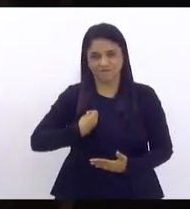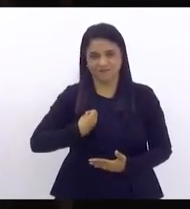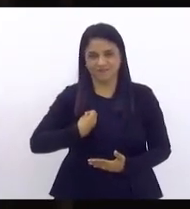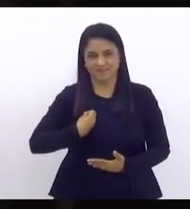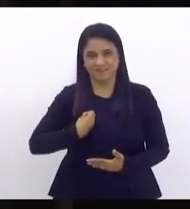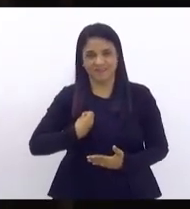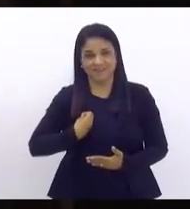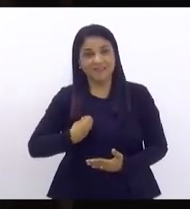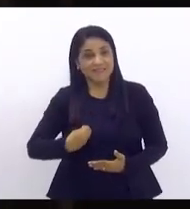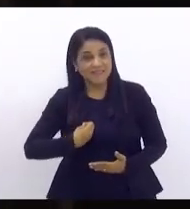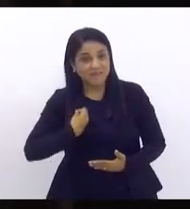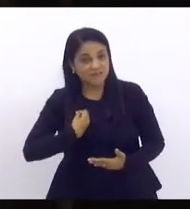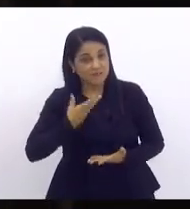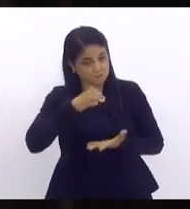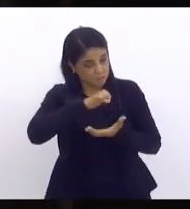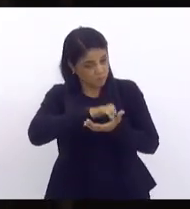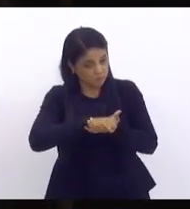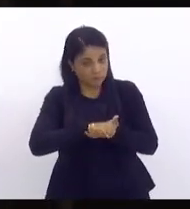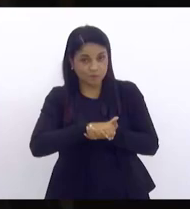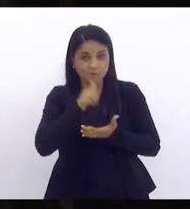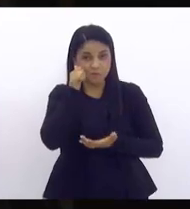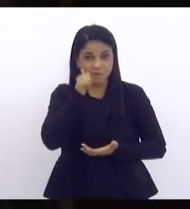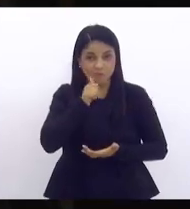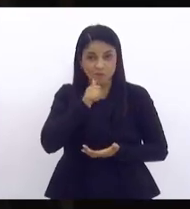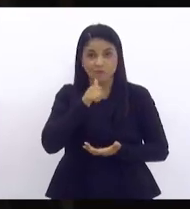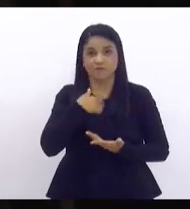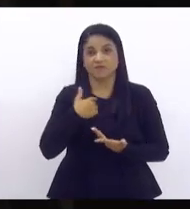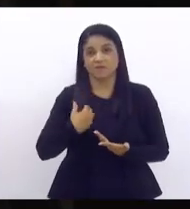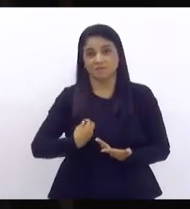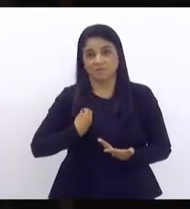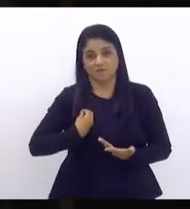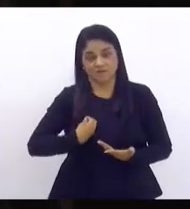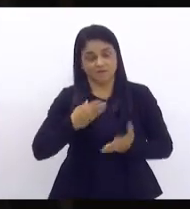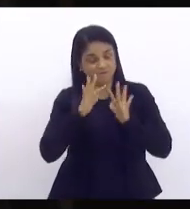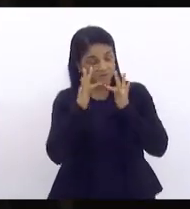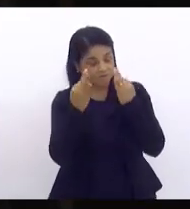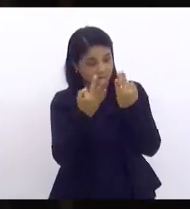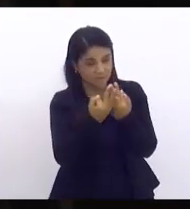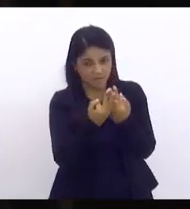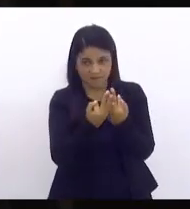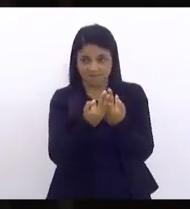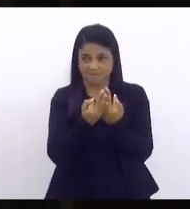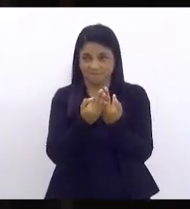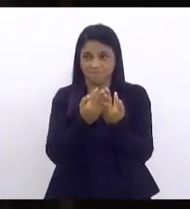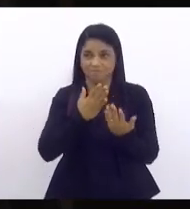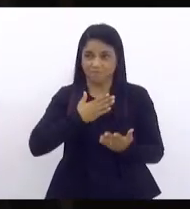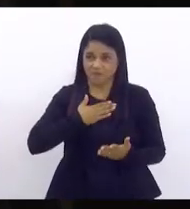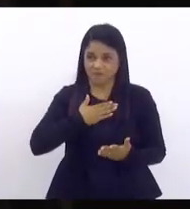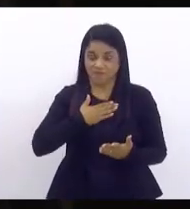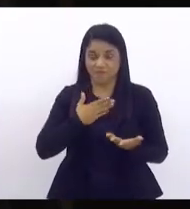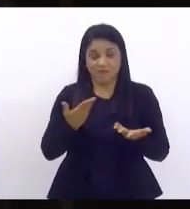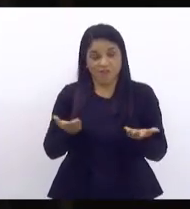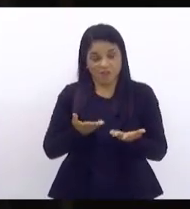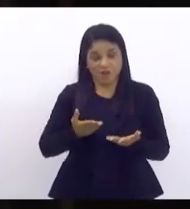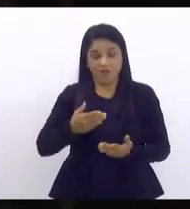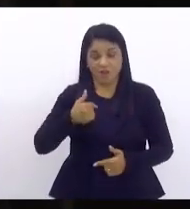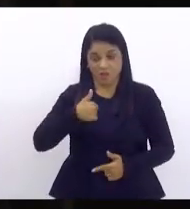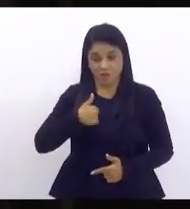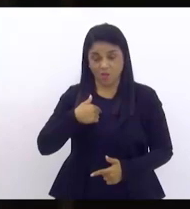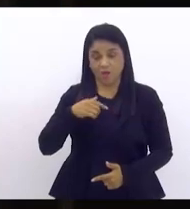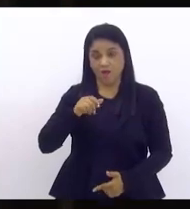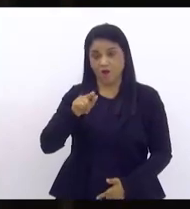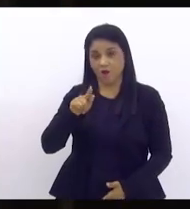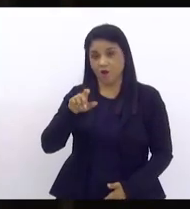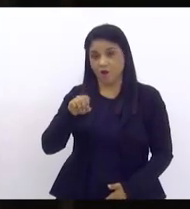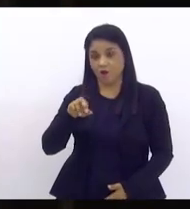na vida da minha esposa, na vida da minha família. Nós, eu e a Gorete, Goretinha, como